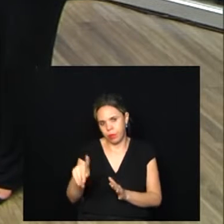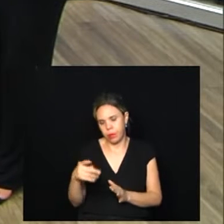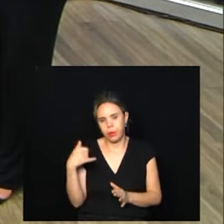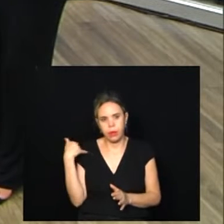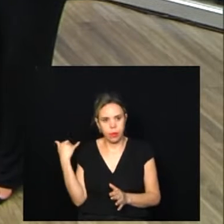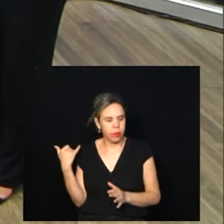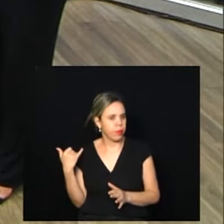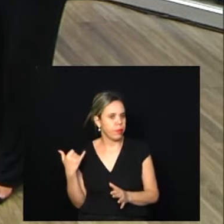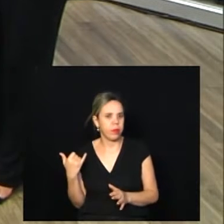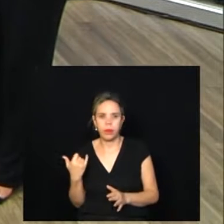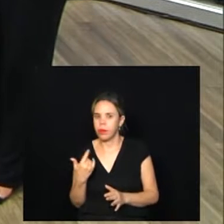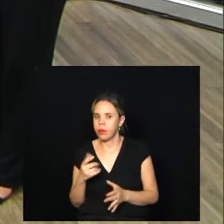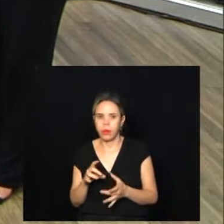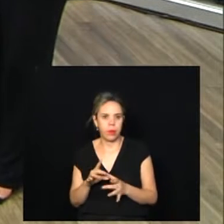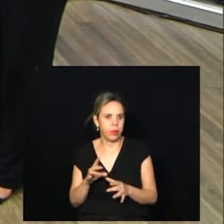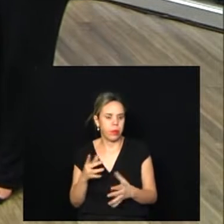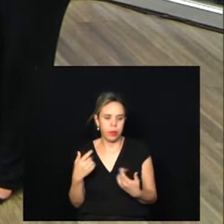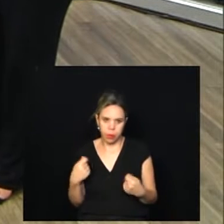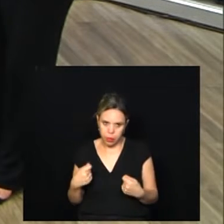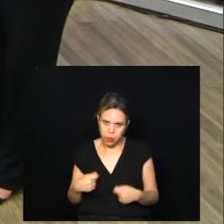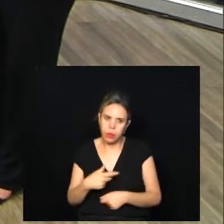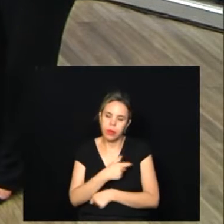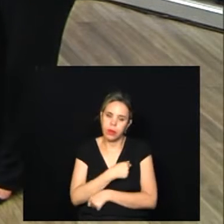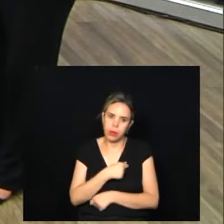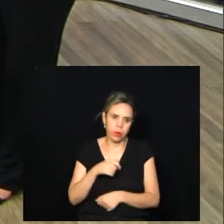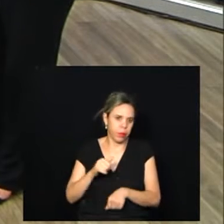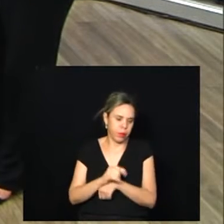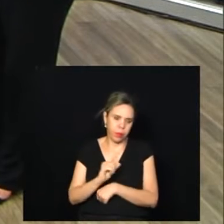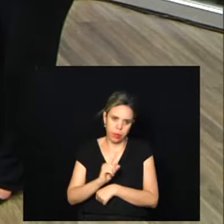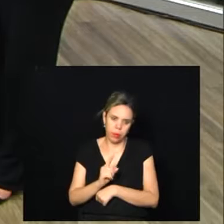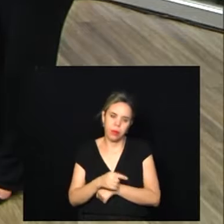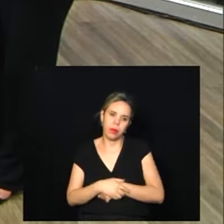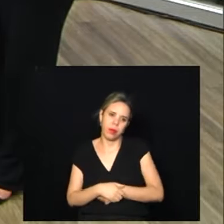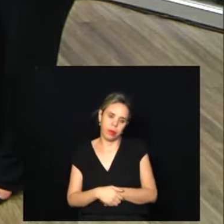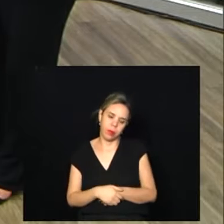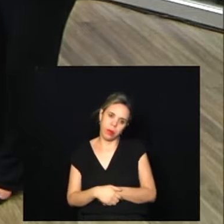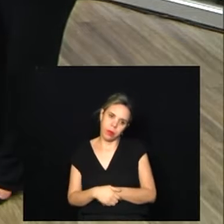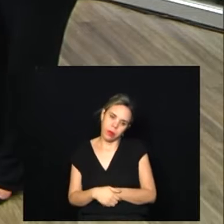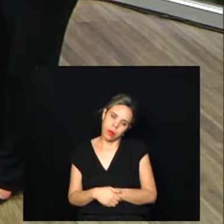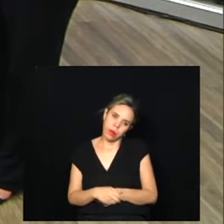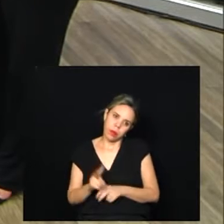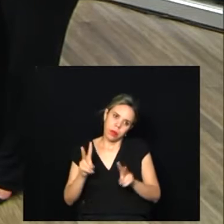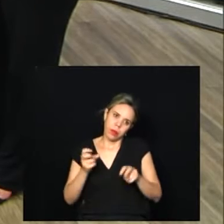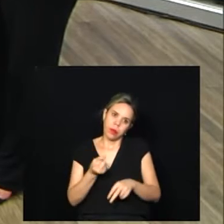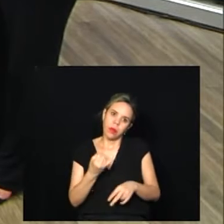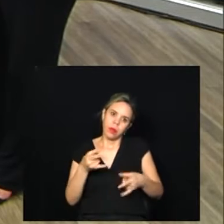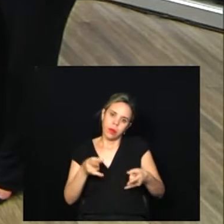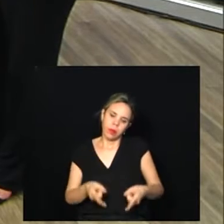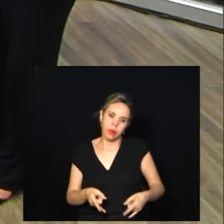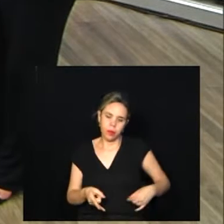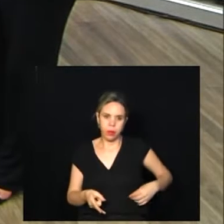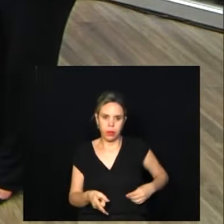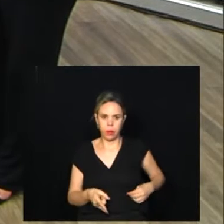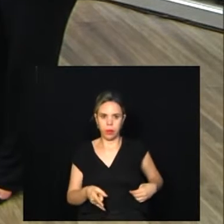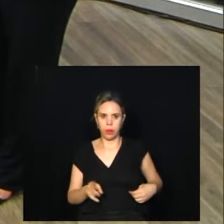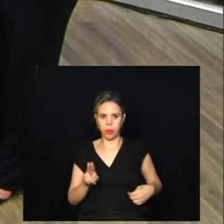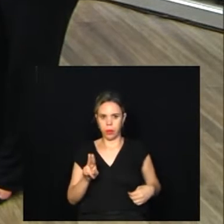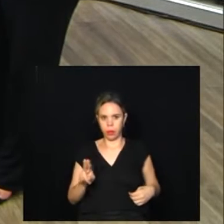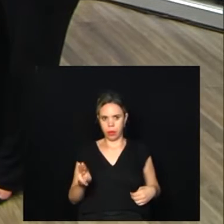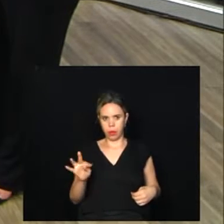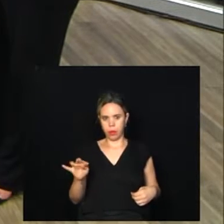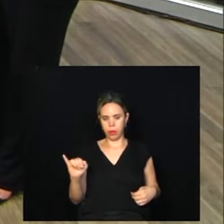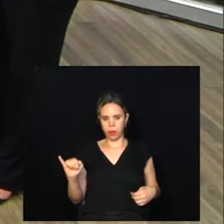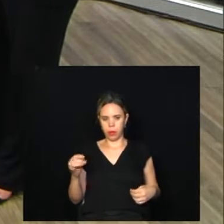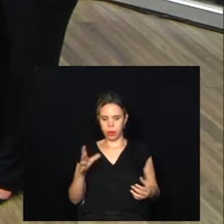etária, não deixe de tomar esta dose de reforço. Mina Abreu, sobre taxa de ocupação de leitos de UTI na cidade